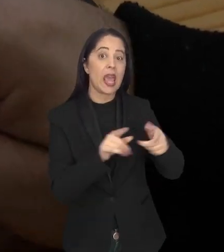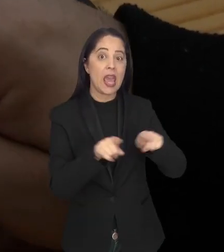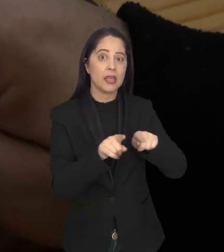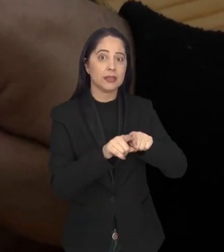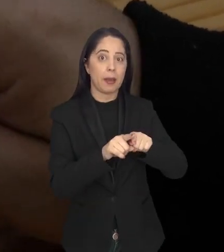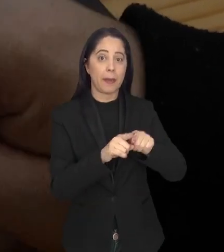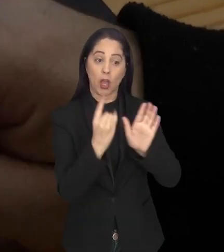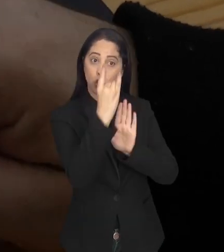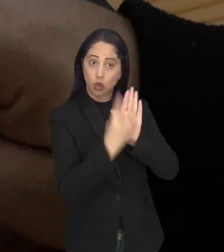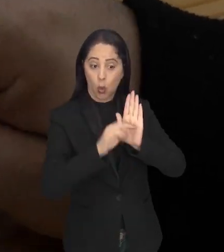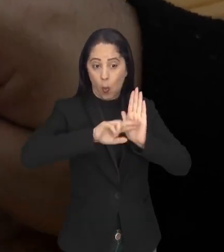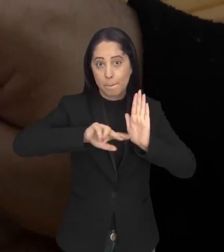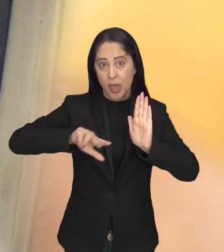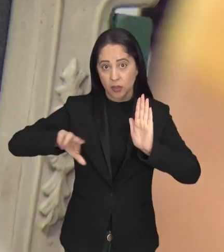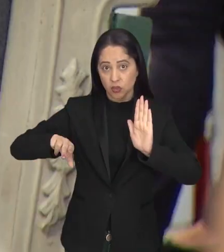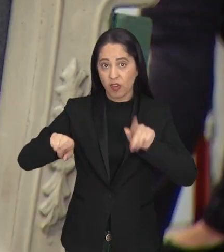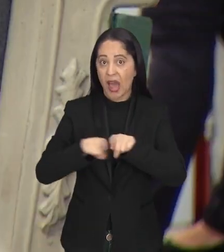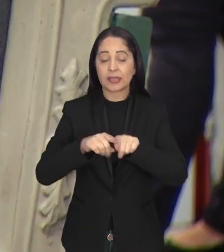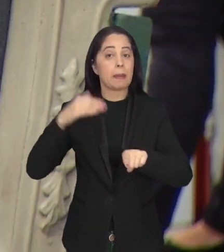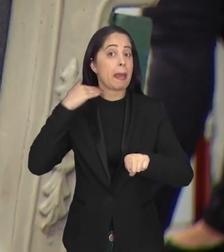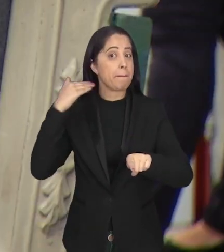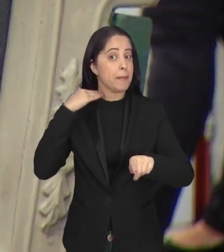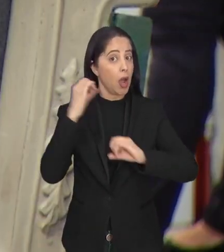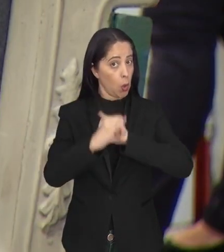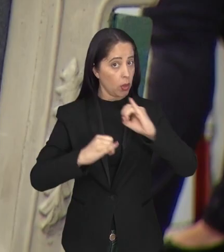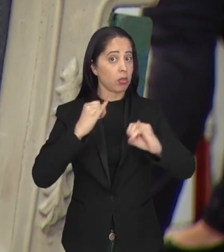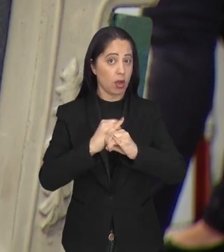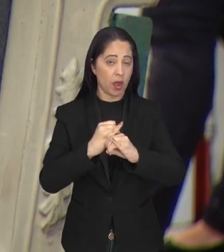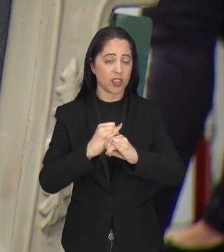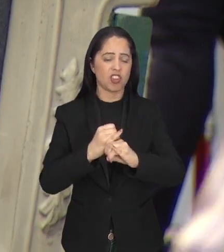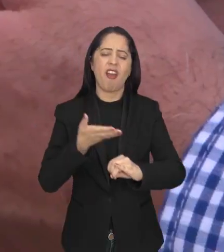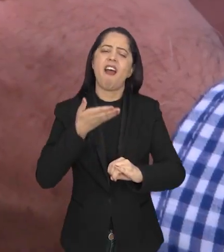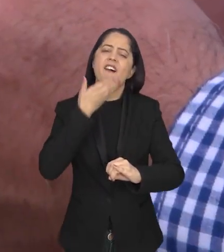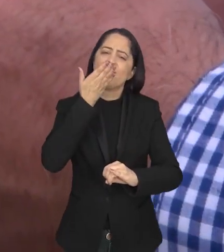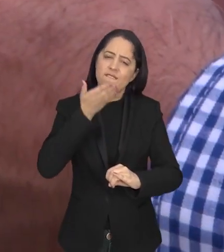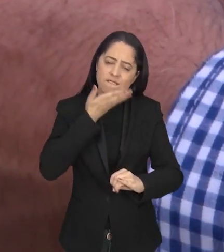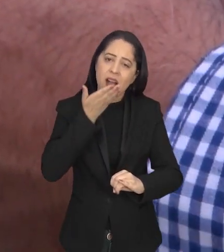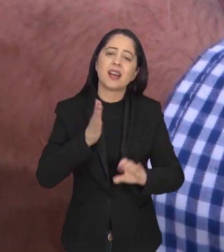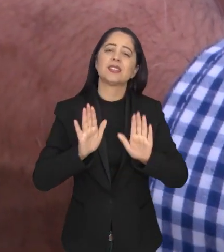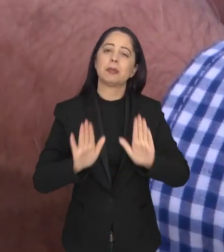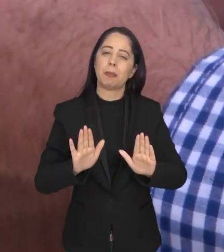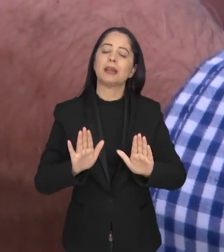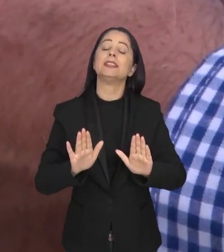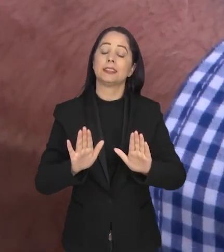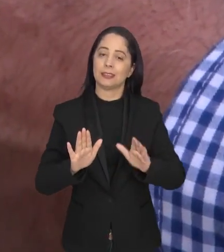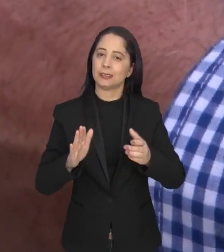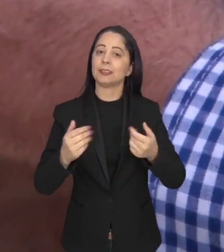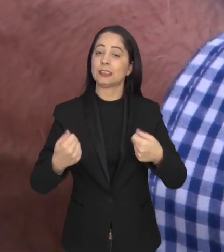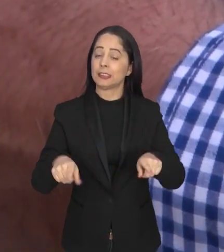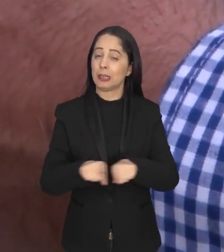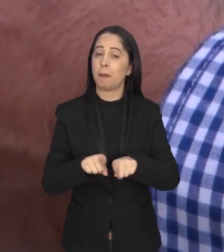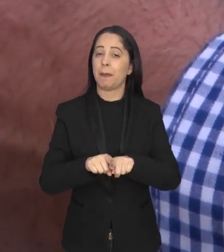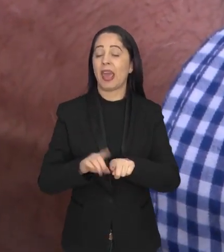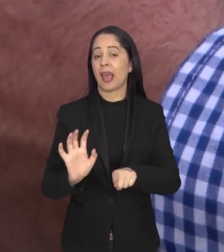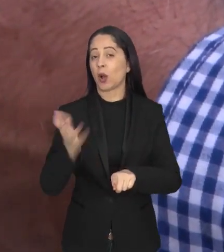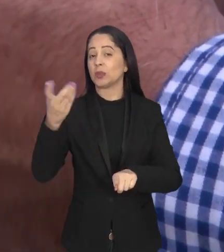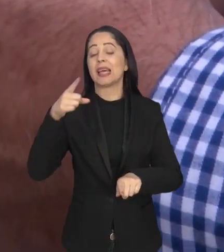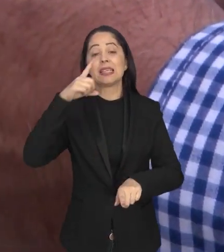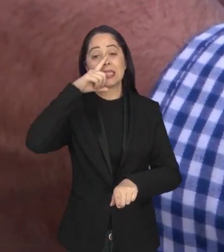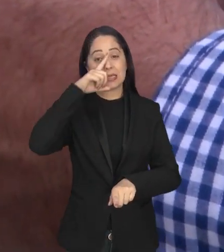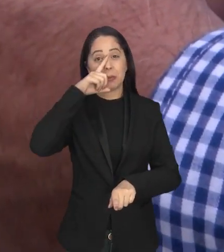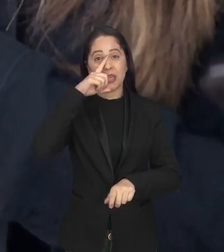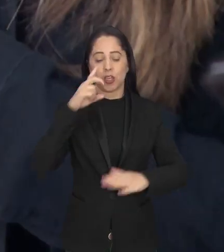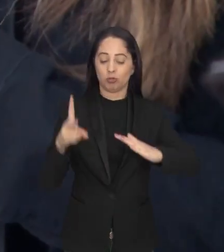registros telefônicos e até mesmo documentos e contas digitais. Uma comodidade que facilita muito, mas que também